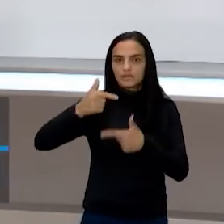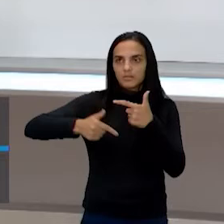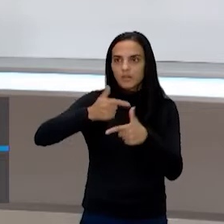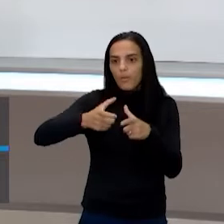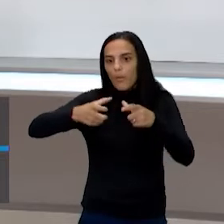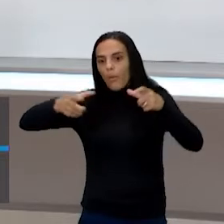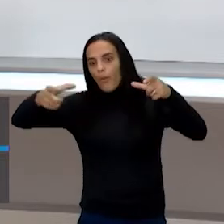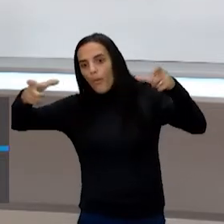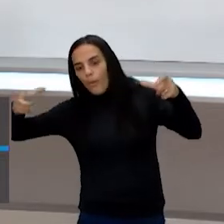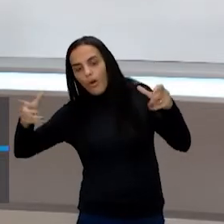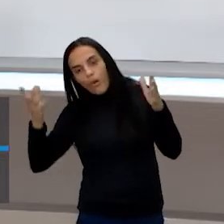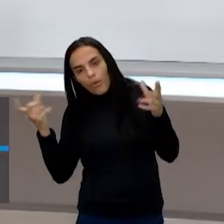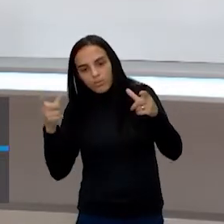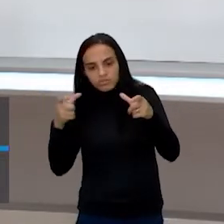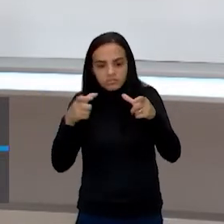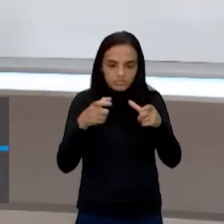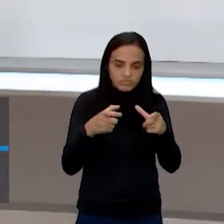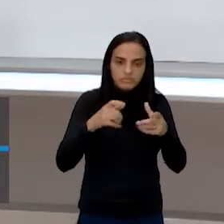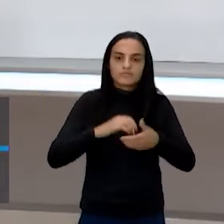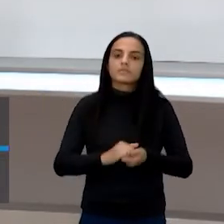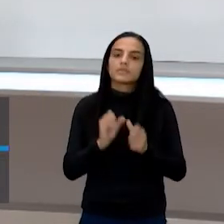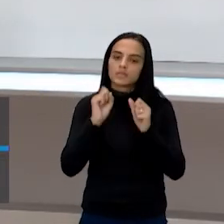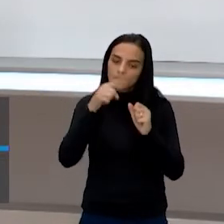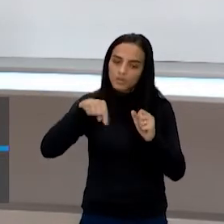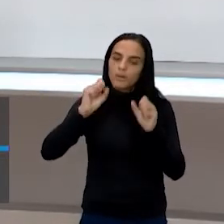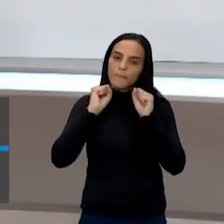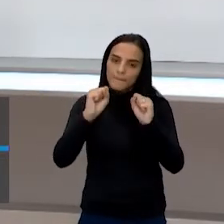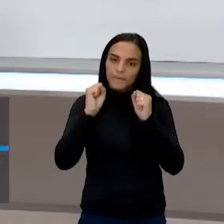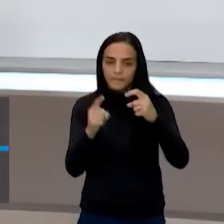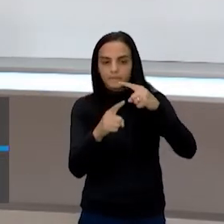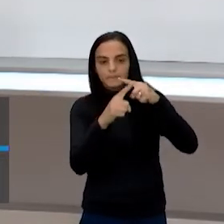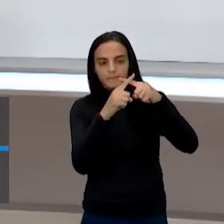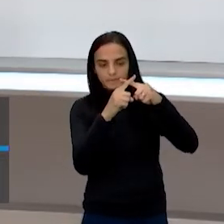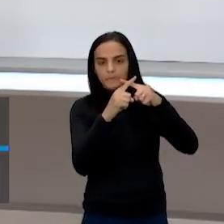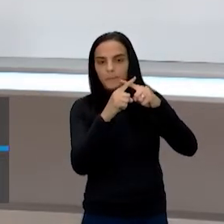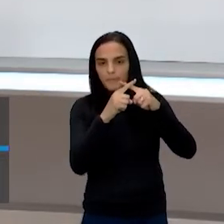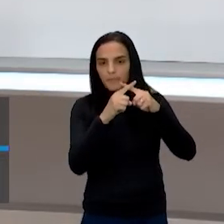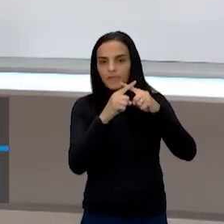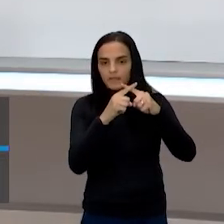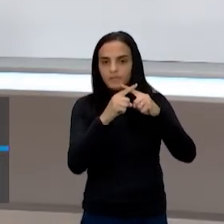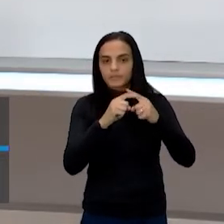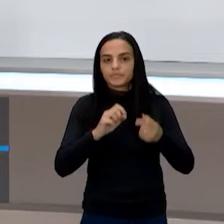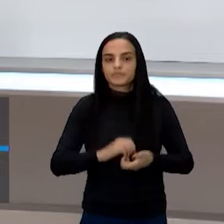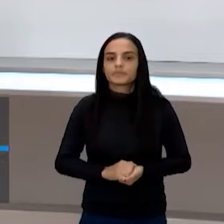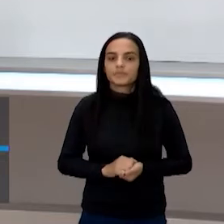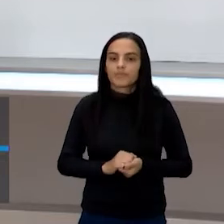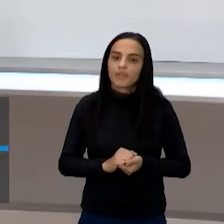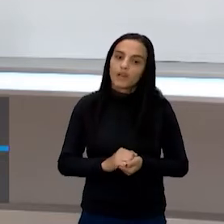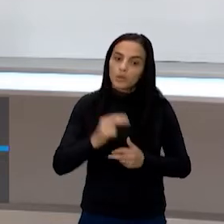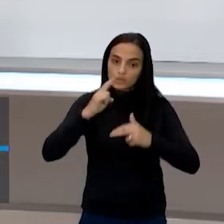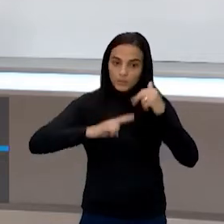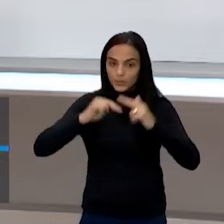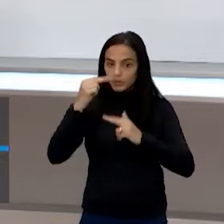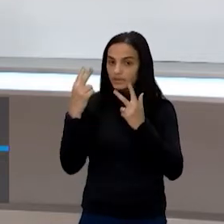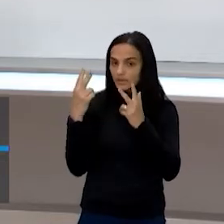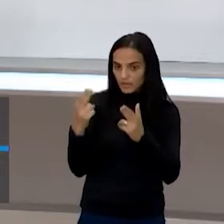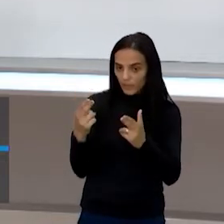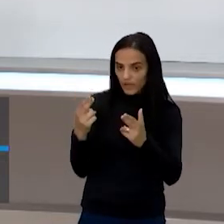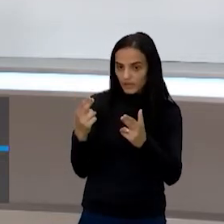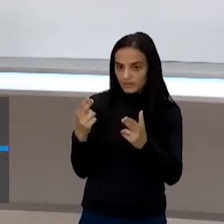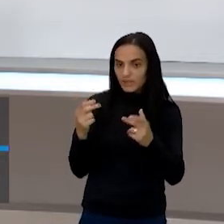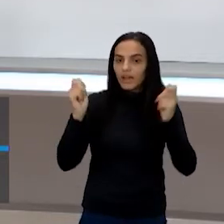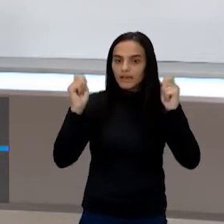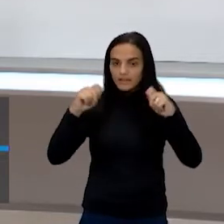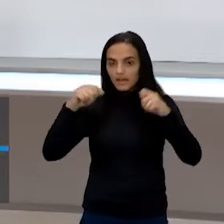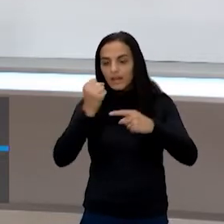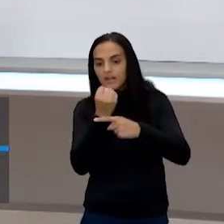meios, né? A gente pode fazer essa multiplicação em x. Se os valores, se os produtos forem iguais, então nós temos